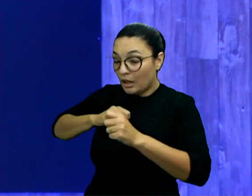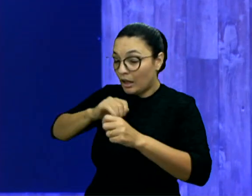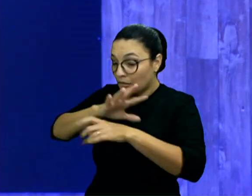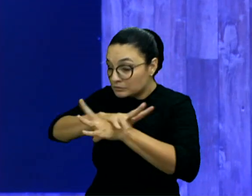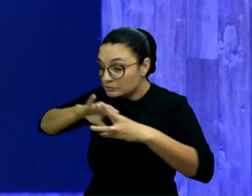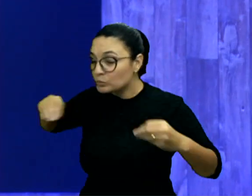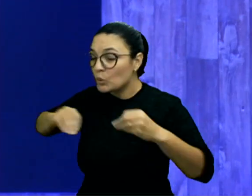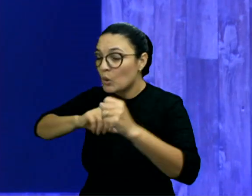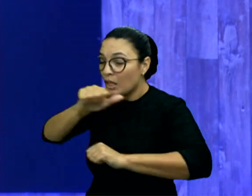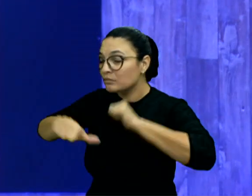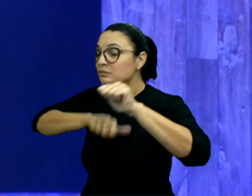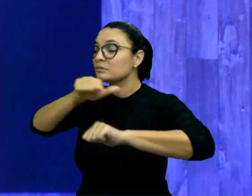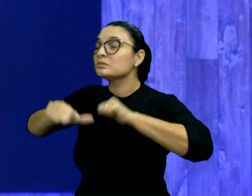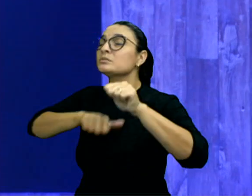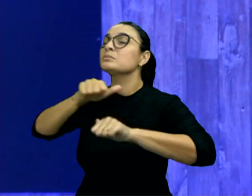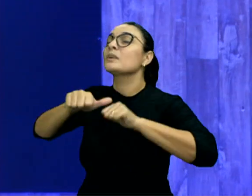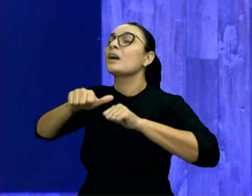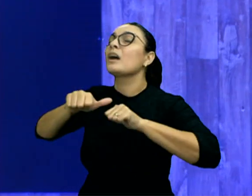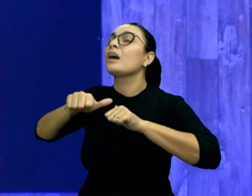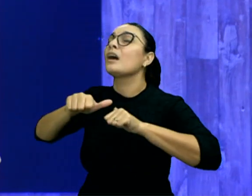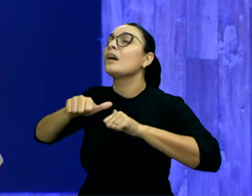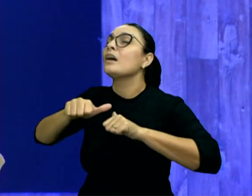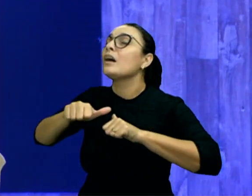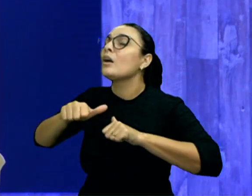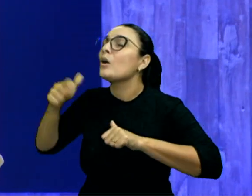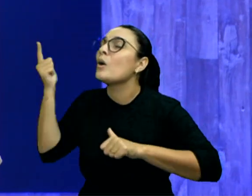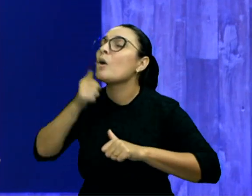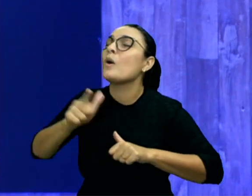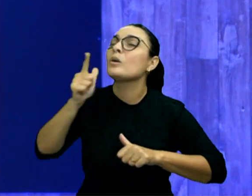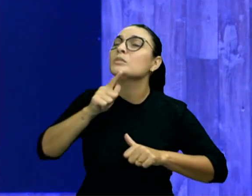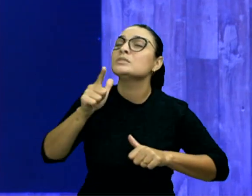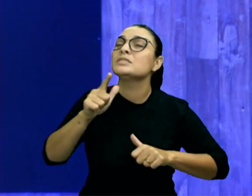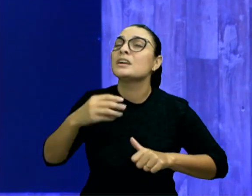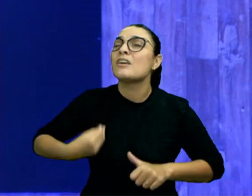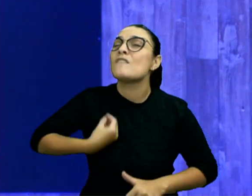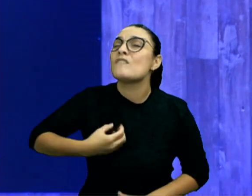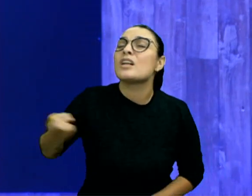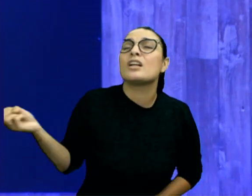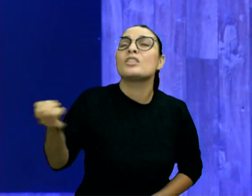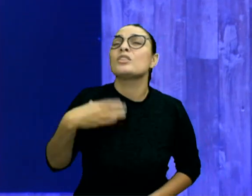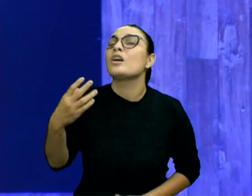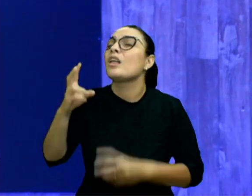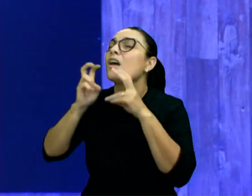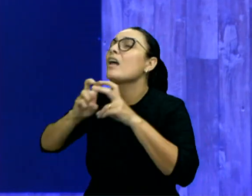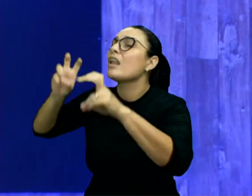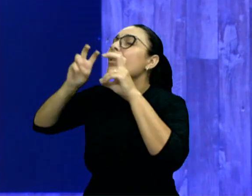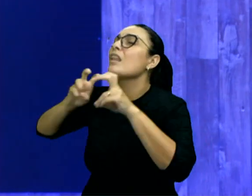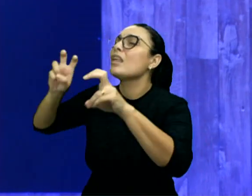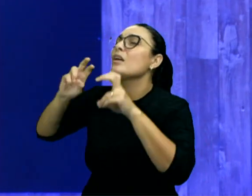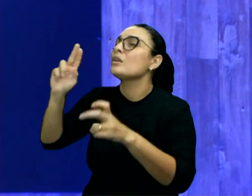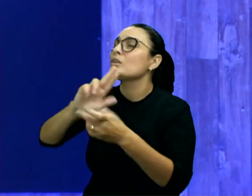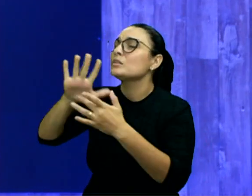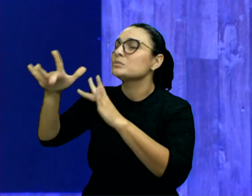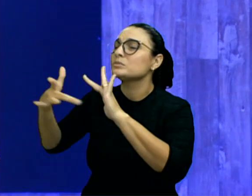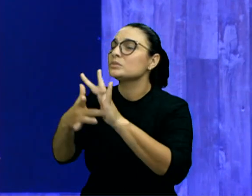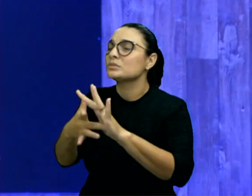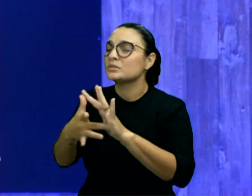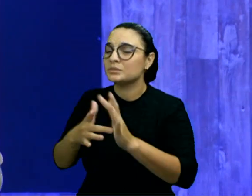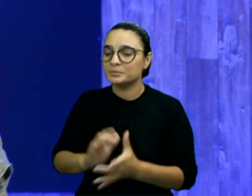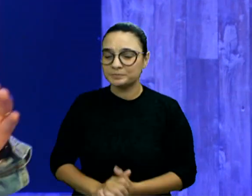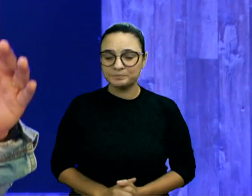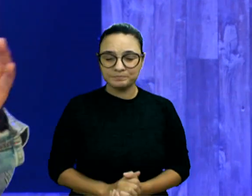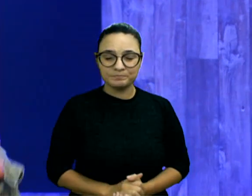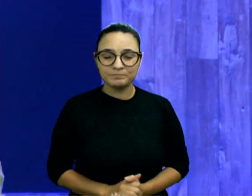mudar, só o Senhor tem poder para fazer algo novo. Então nós clamamos a Ti no nome de Jesus. E